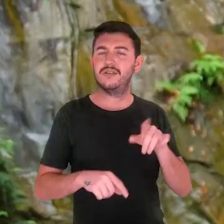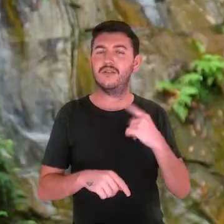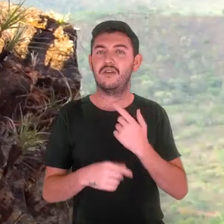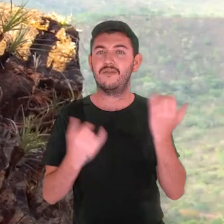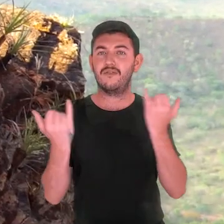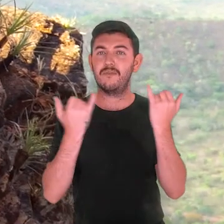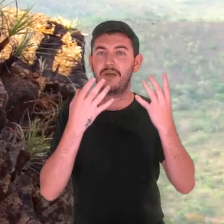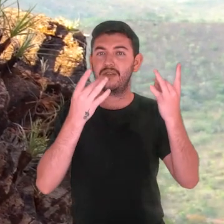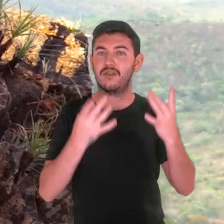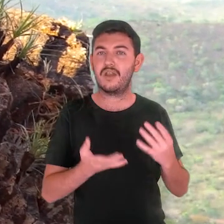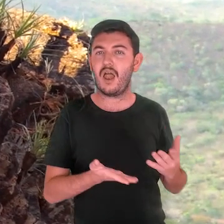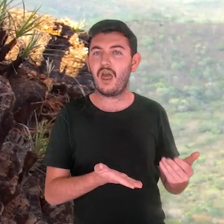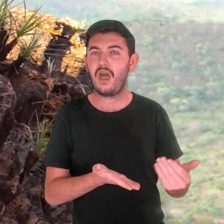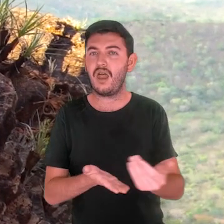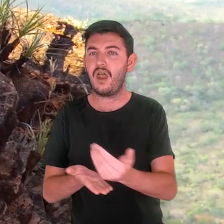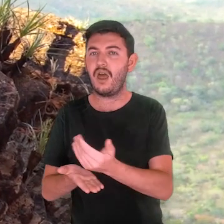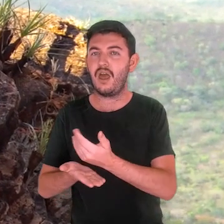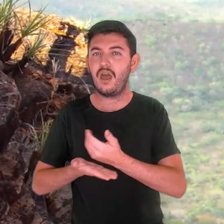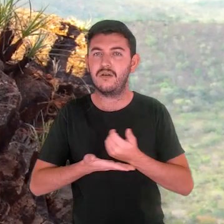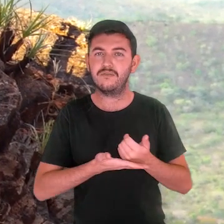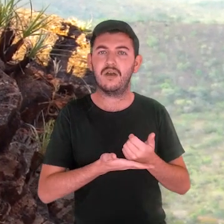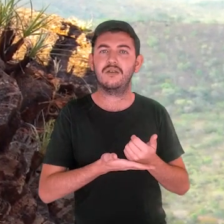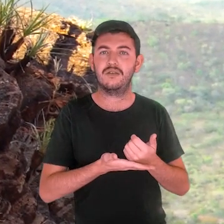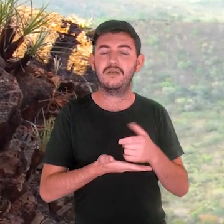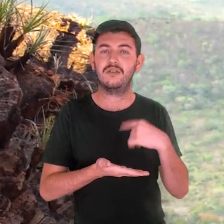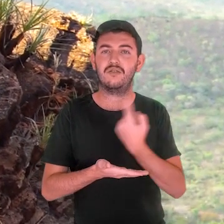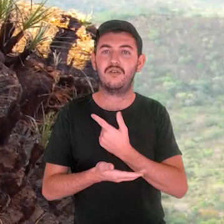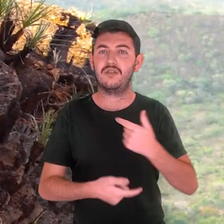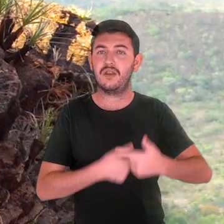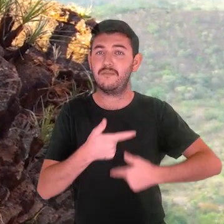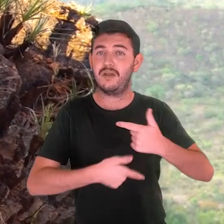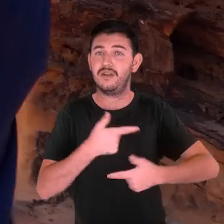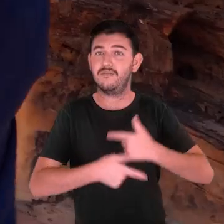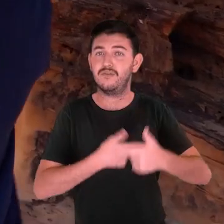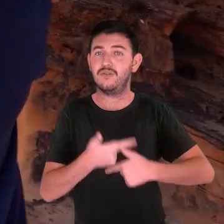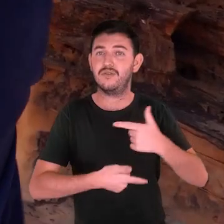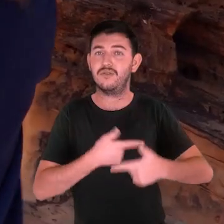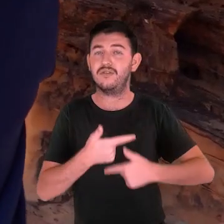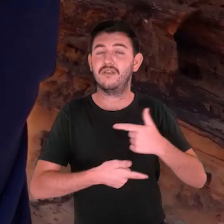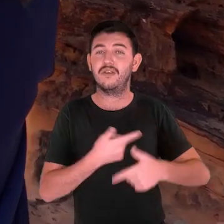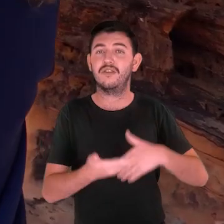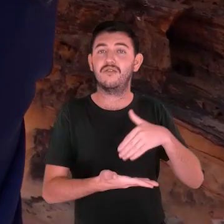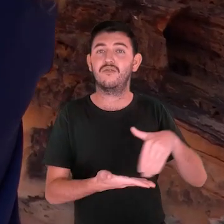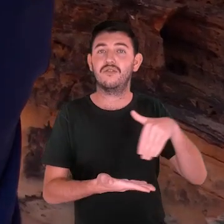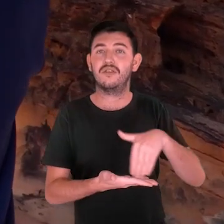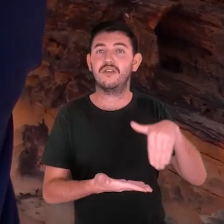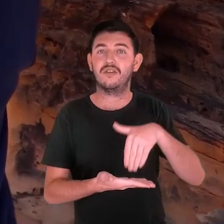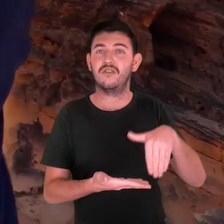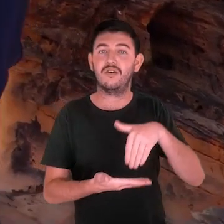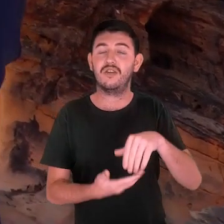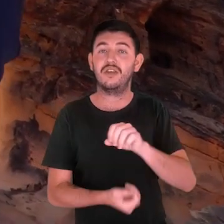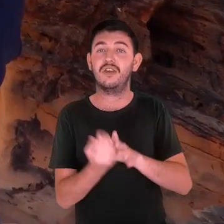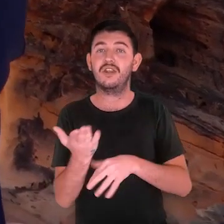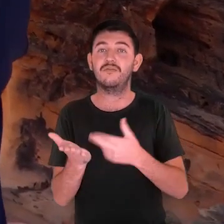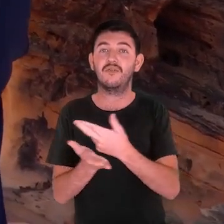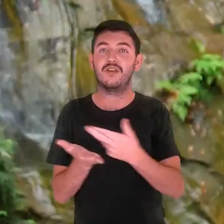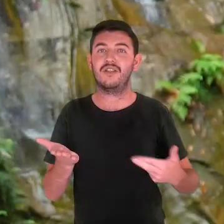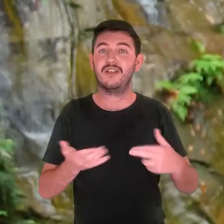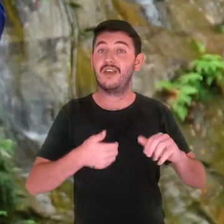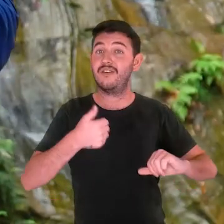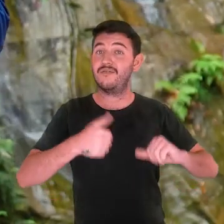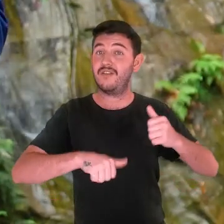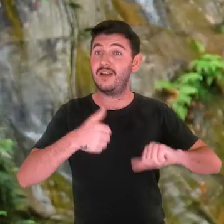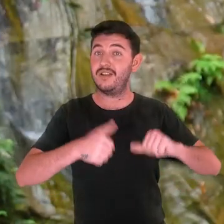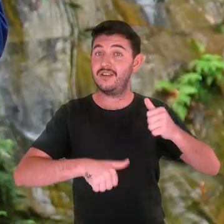gente coleta os dados. Com esses dados, a gente vai para o escritório trabalhar esses dados e gerar um relatório